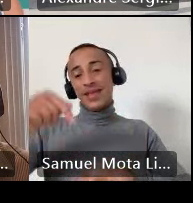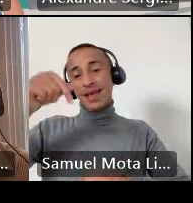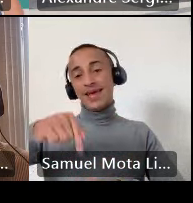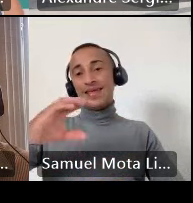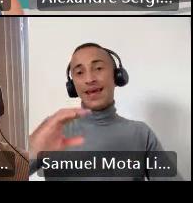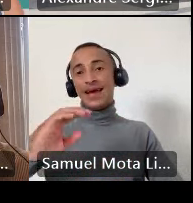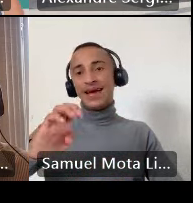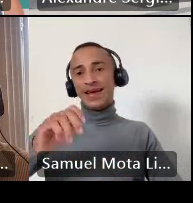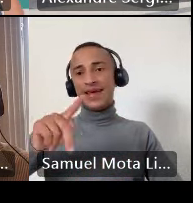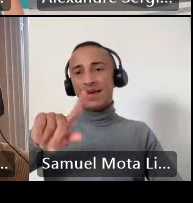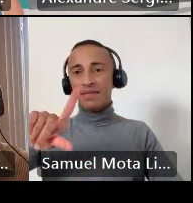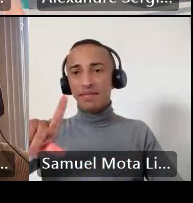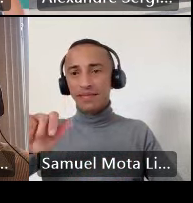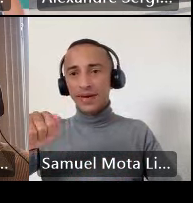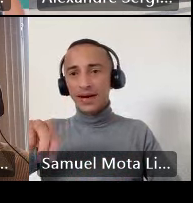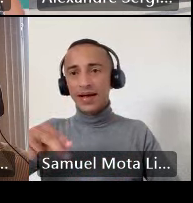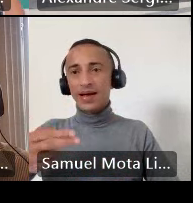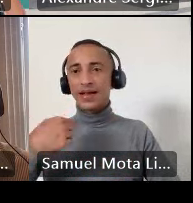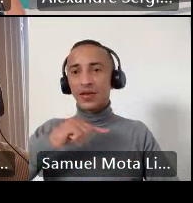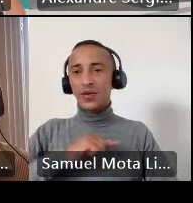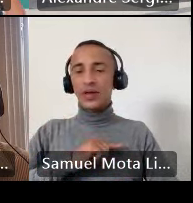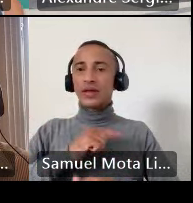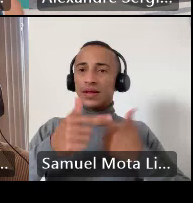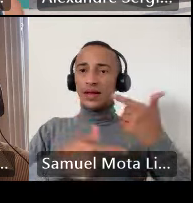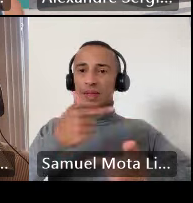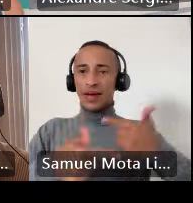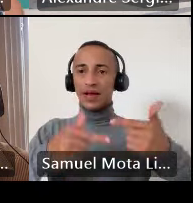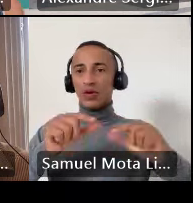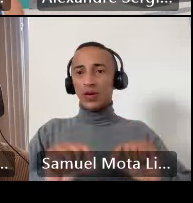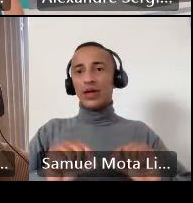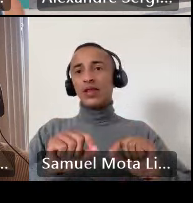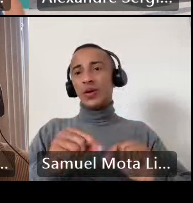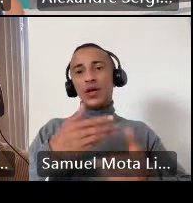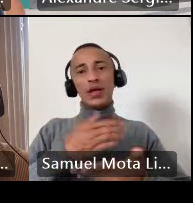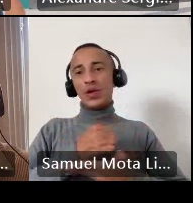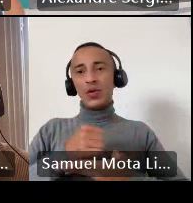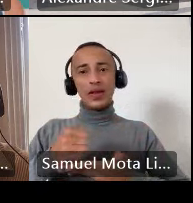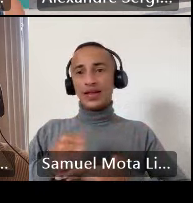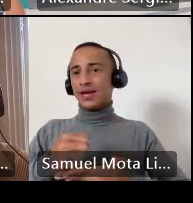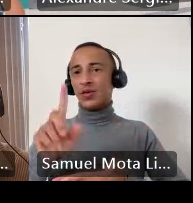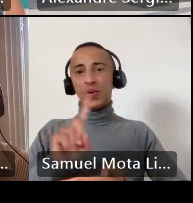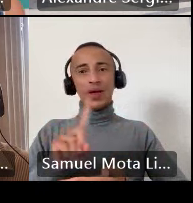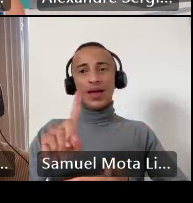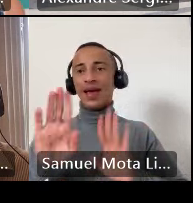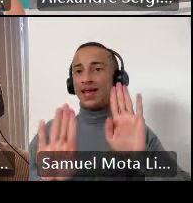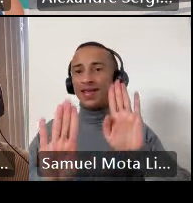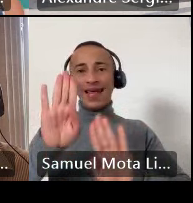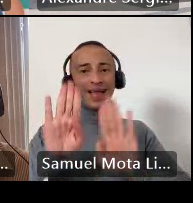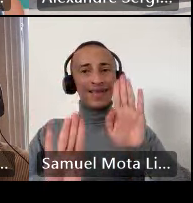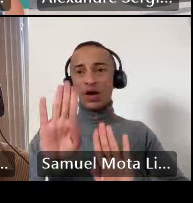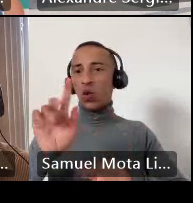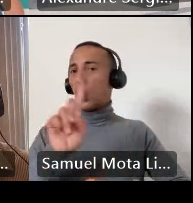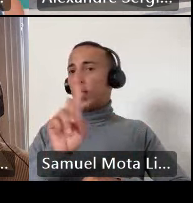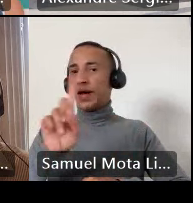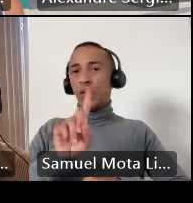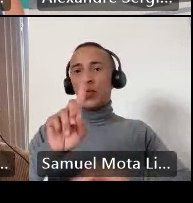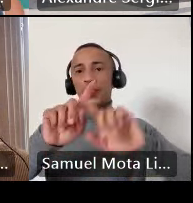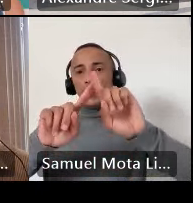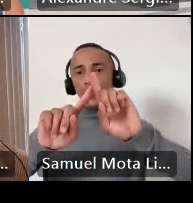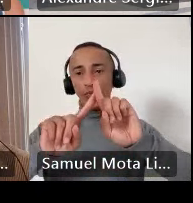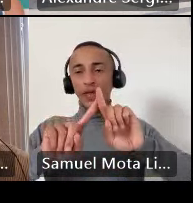atividade precípua não é não é contratação né não é licitação Não depende disso eh